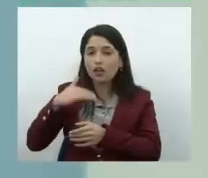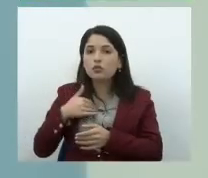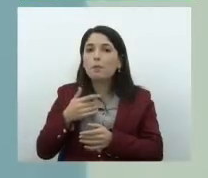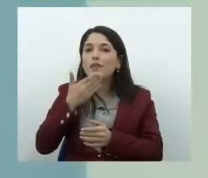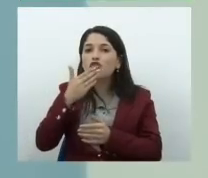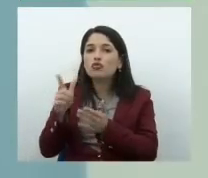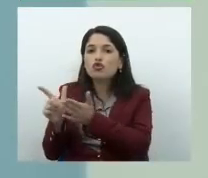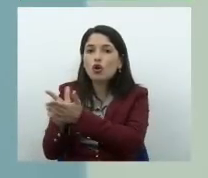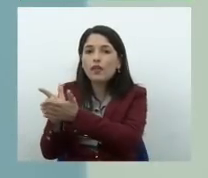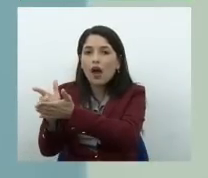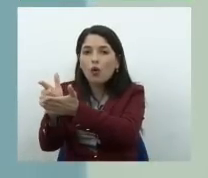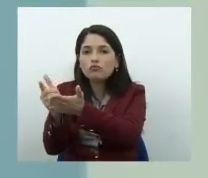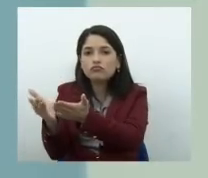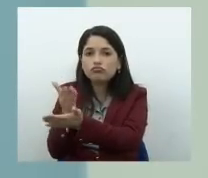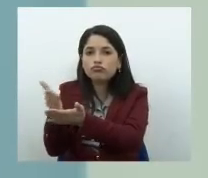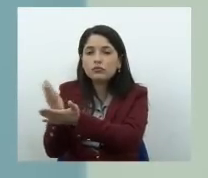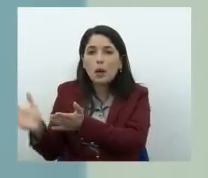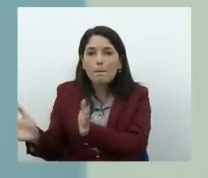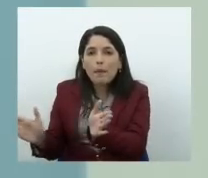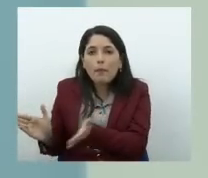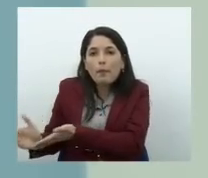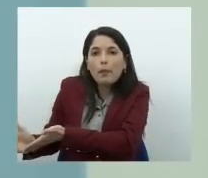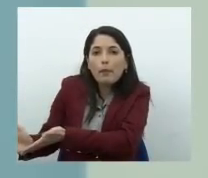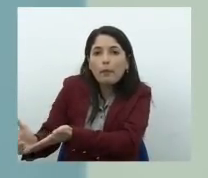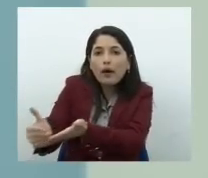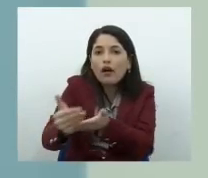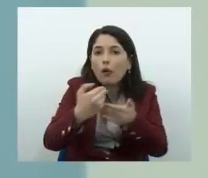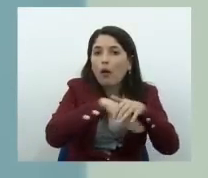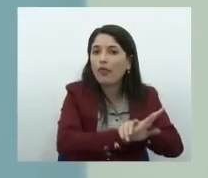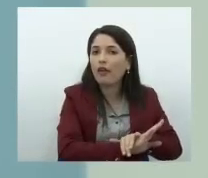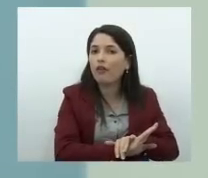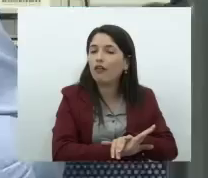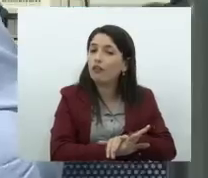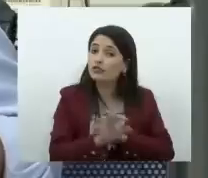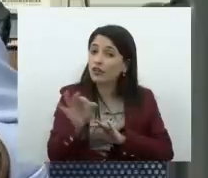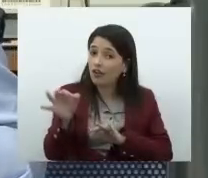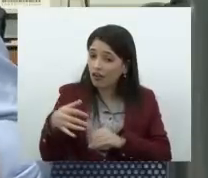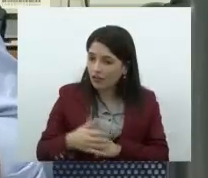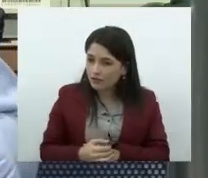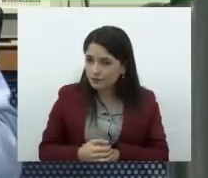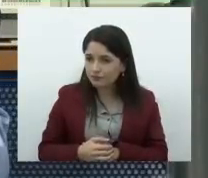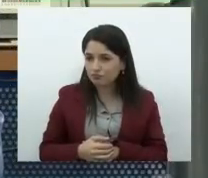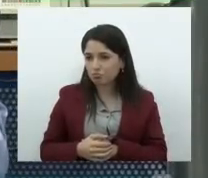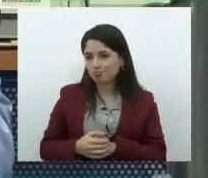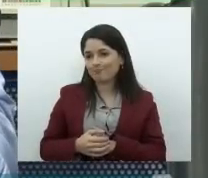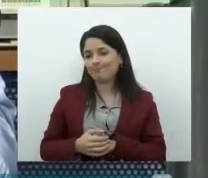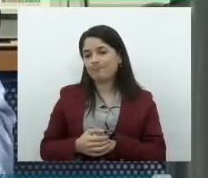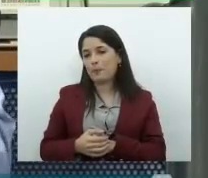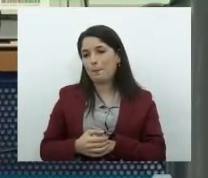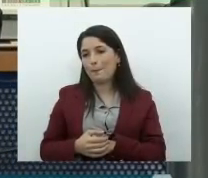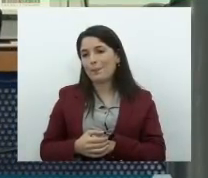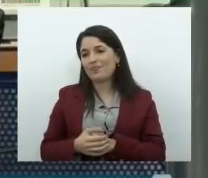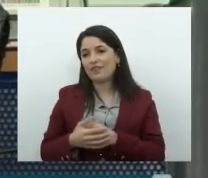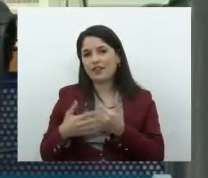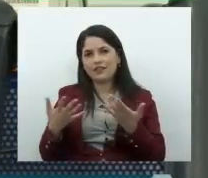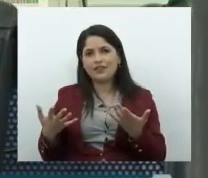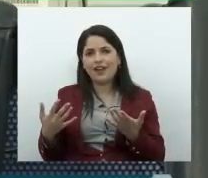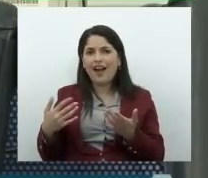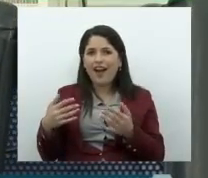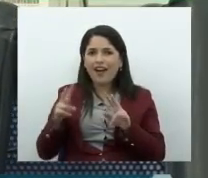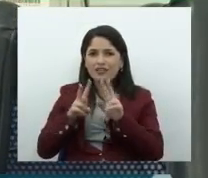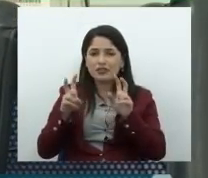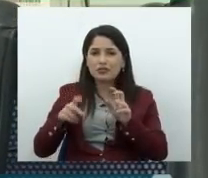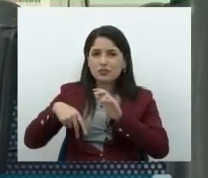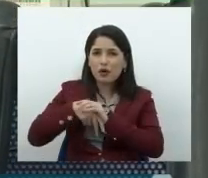Candidato Carlos, são 45 segundos para a tréplica. Candidato Guti, política nova